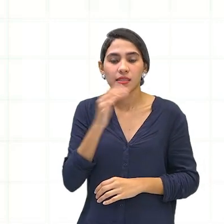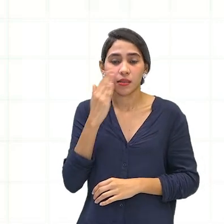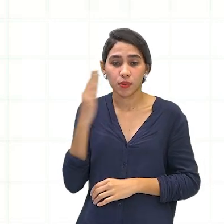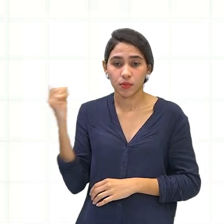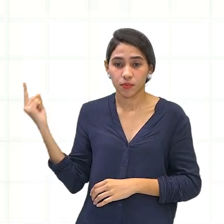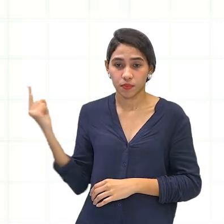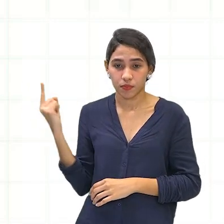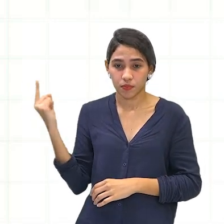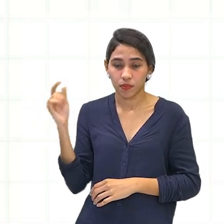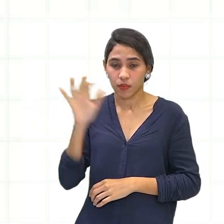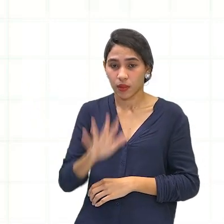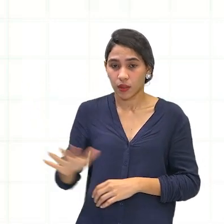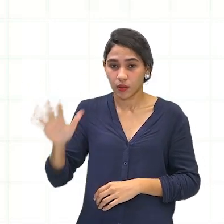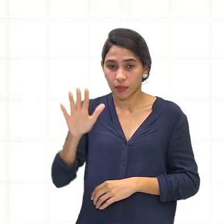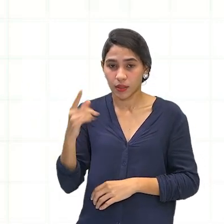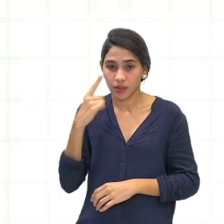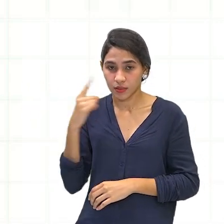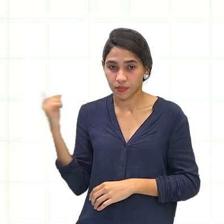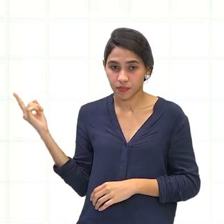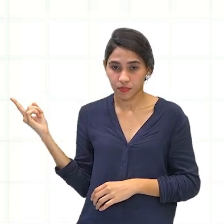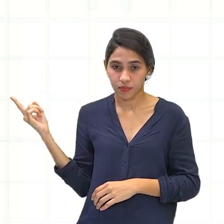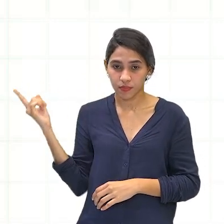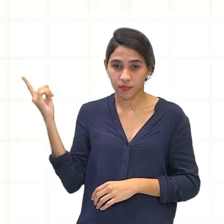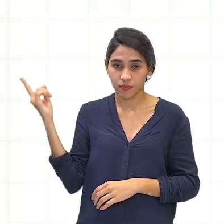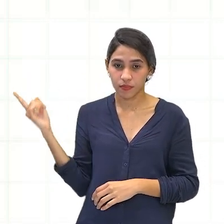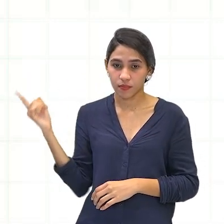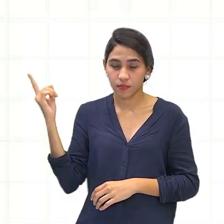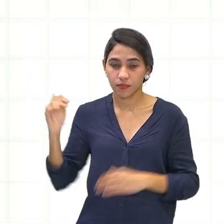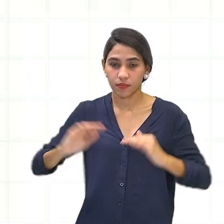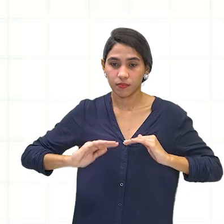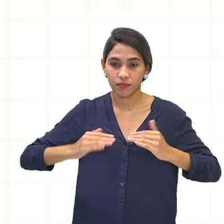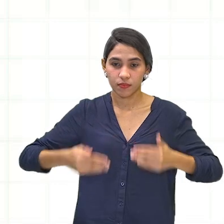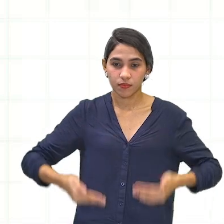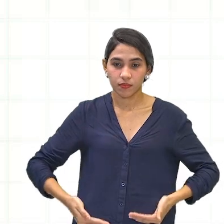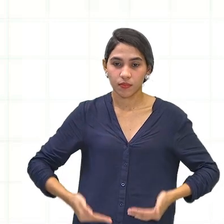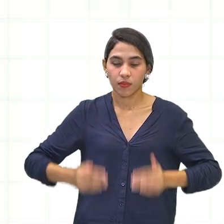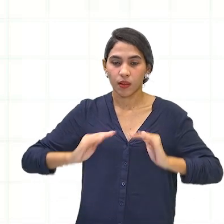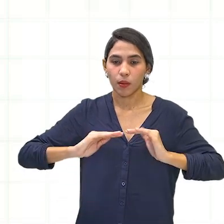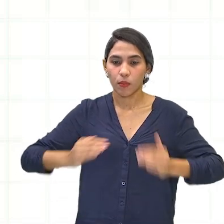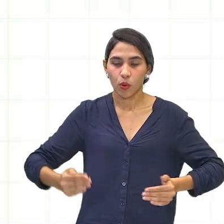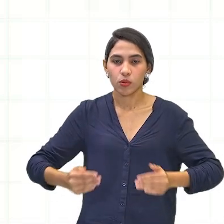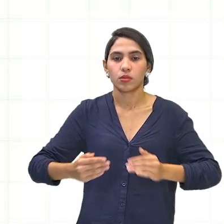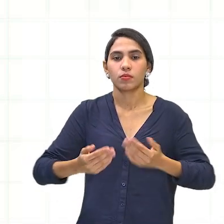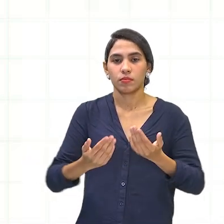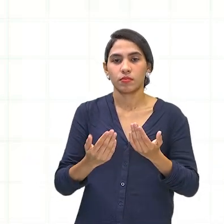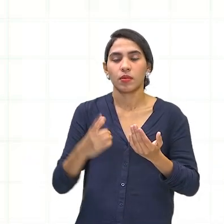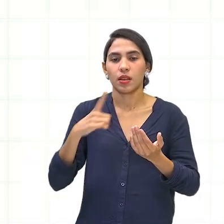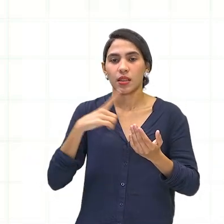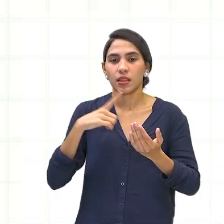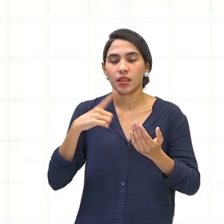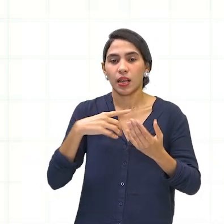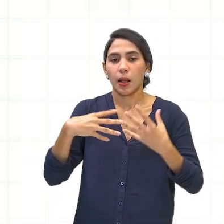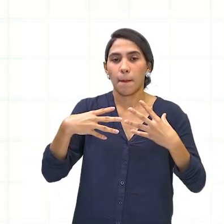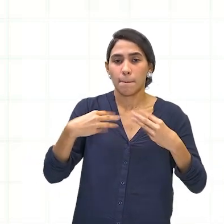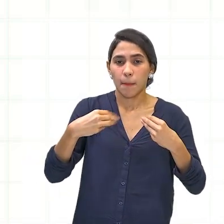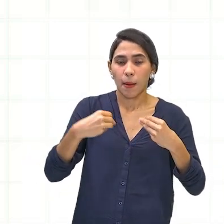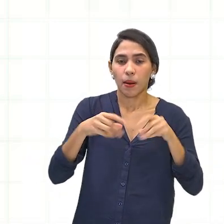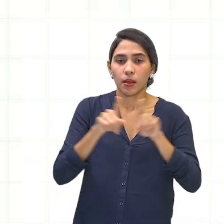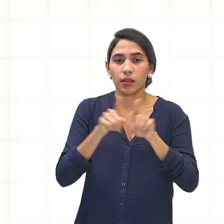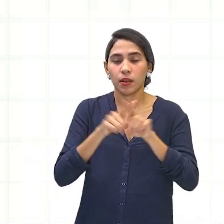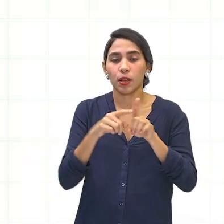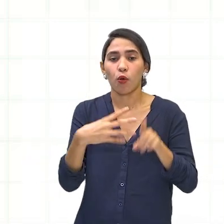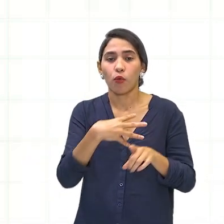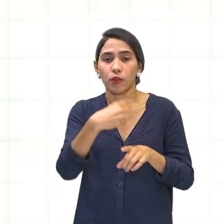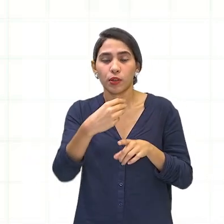na região ali do seu corpo, né? Na parte ali do abdômen, uma bolsa. Dentro dessa bolsa vão ter glândulas mamárias e o filhote